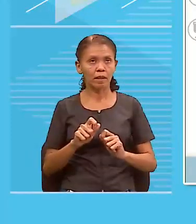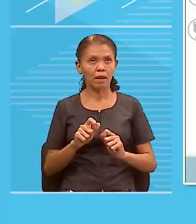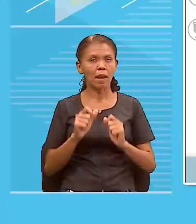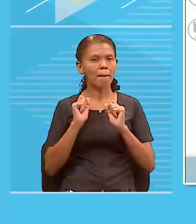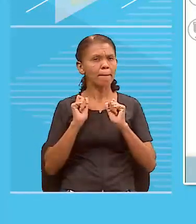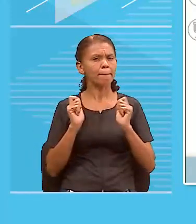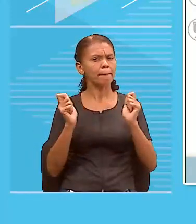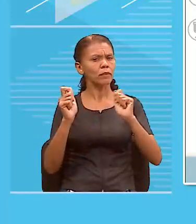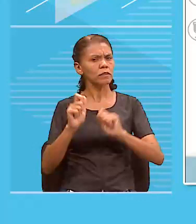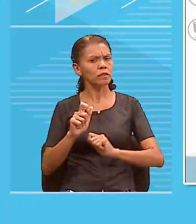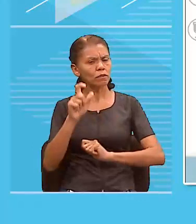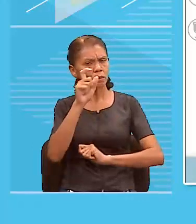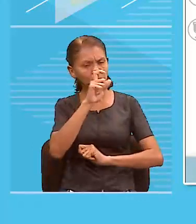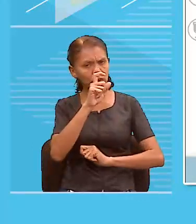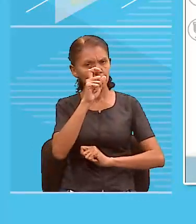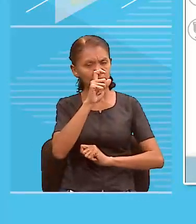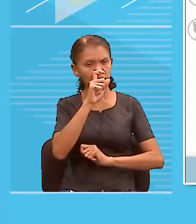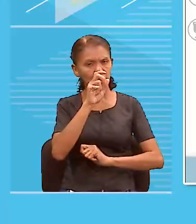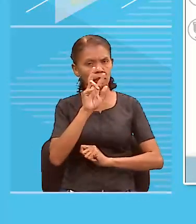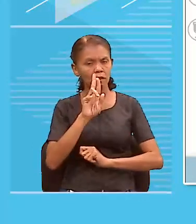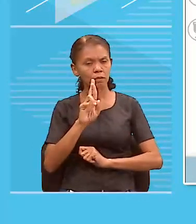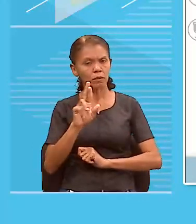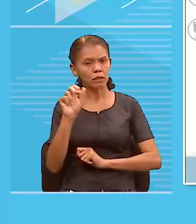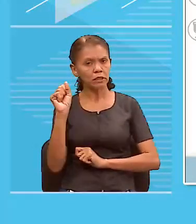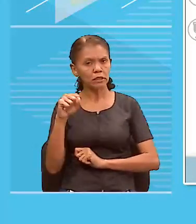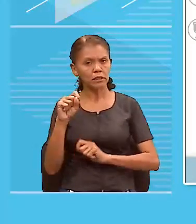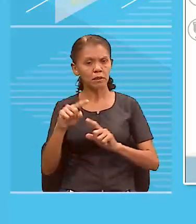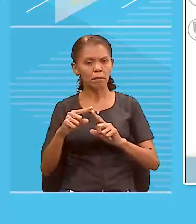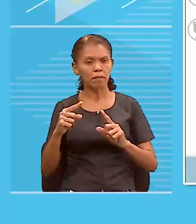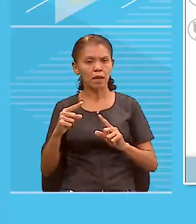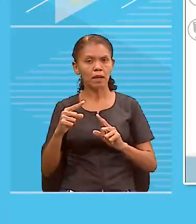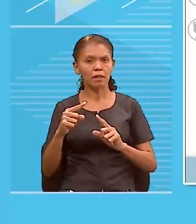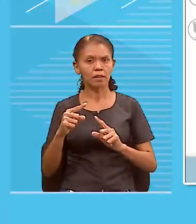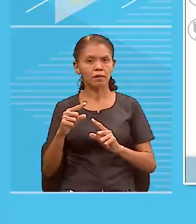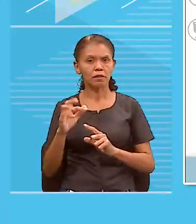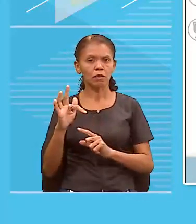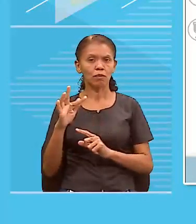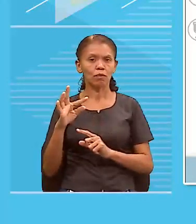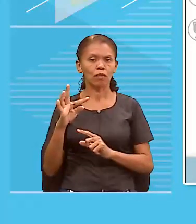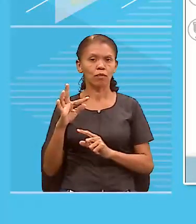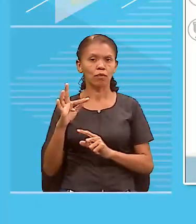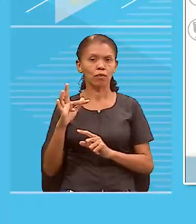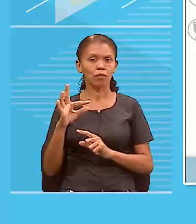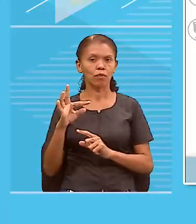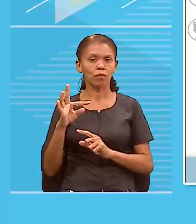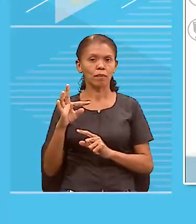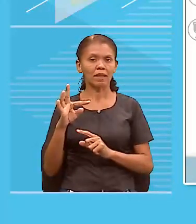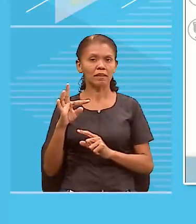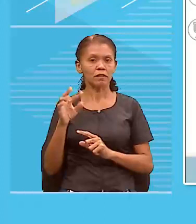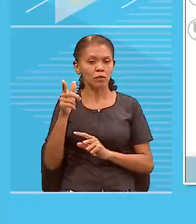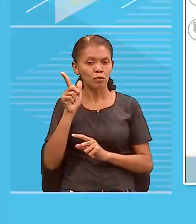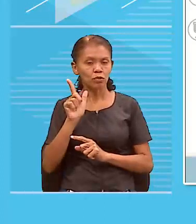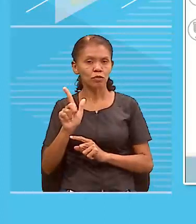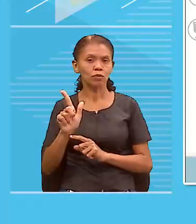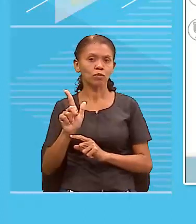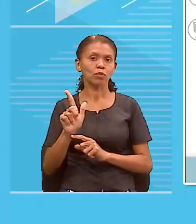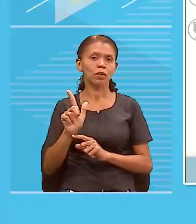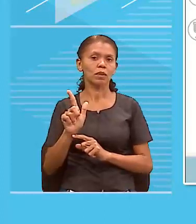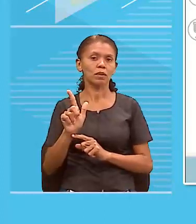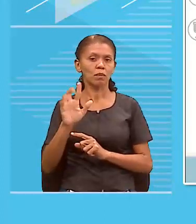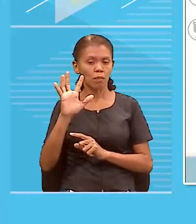tá a pretensão é passar a ideia de veracidade por um exemplo